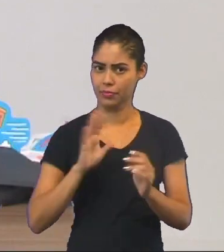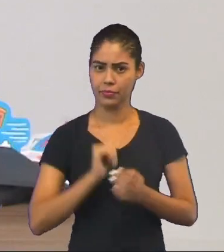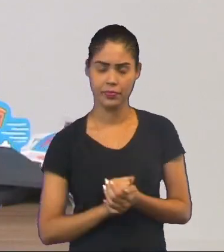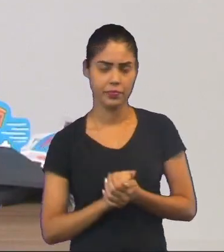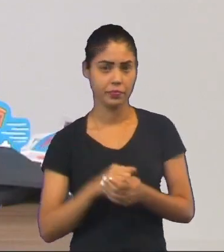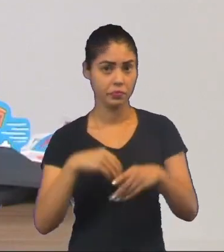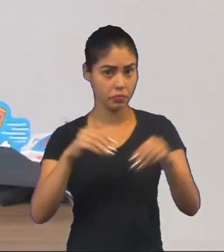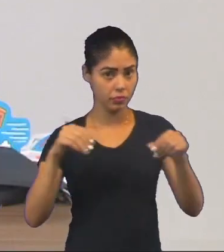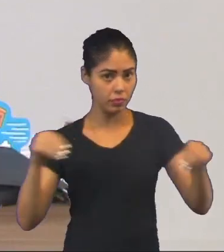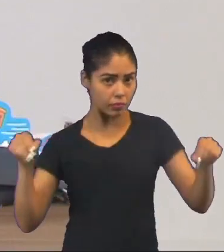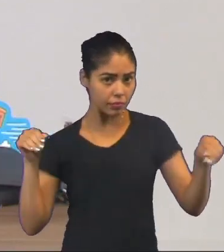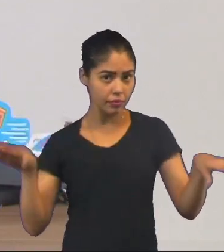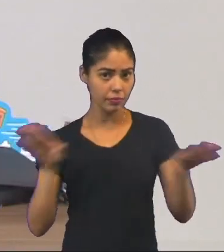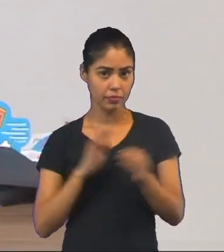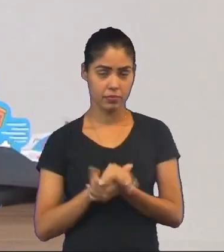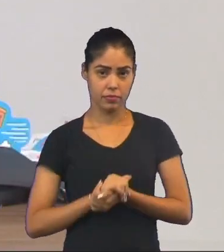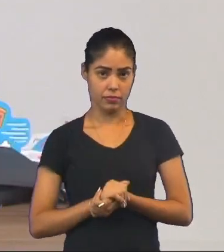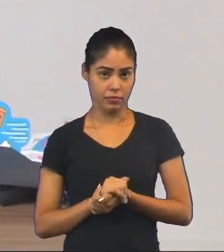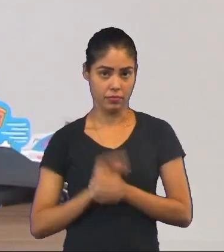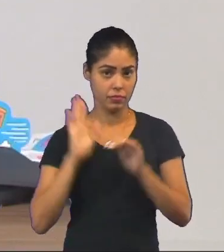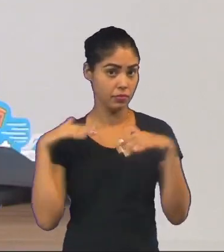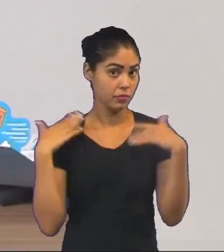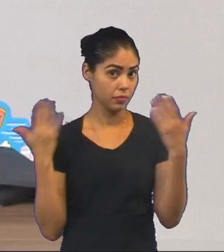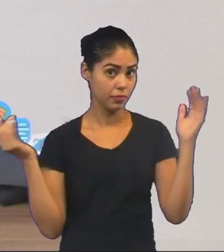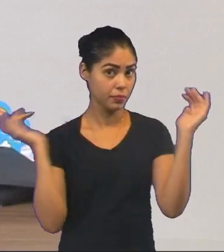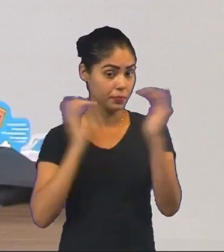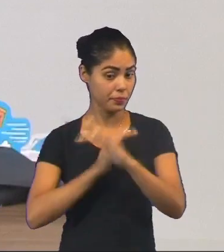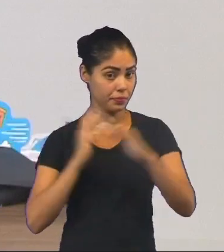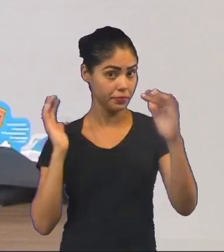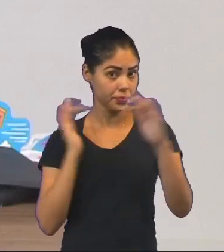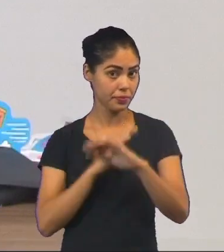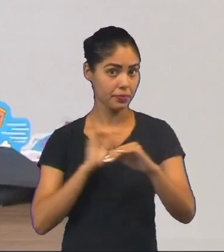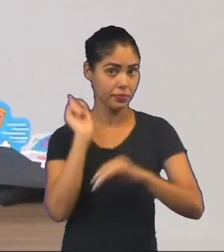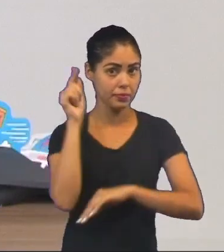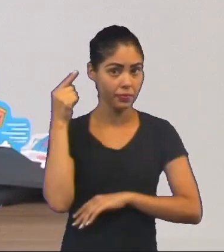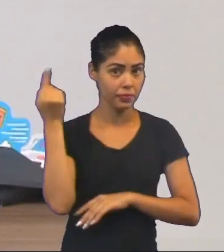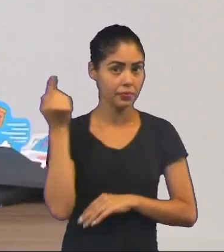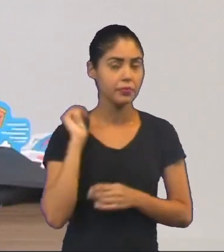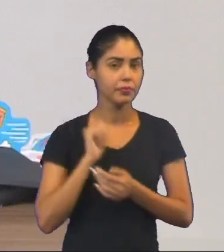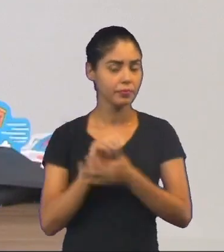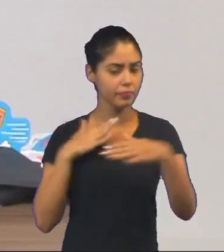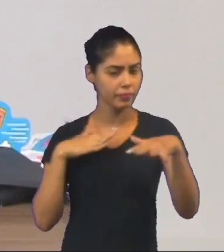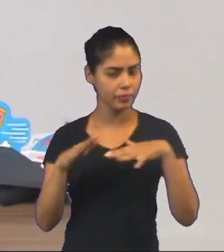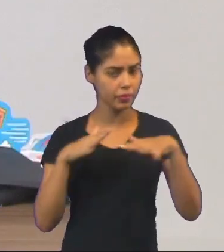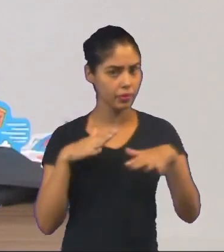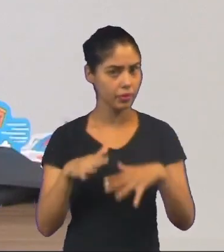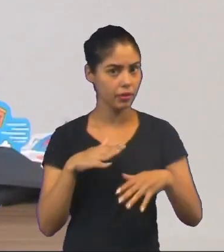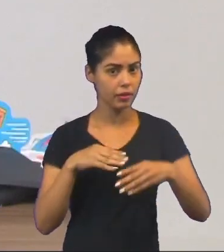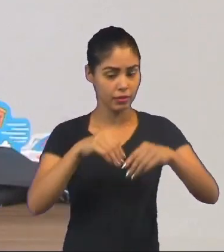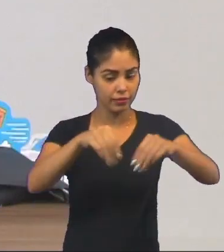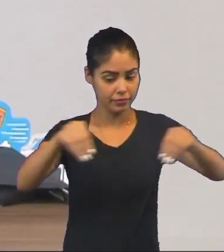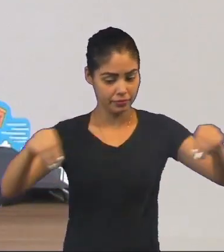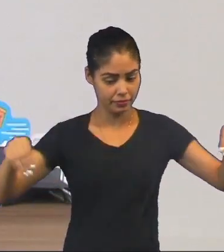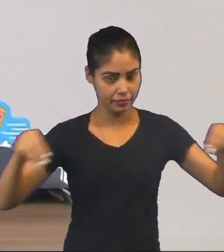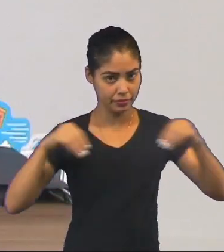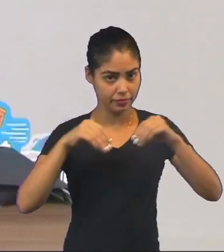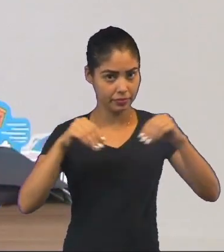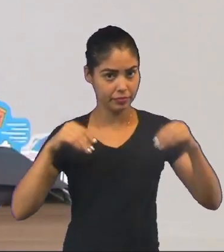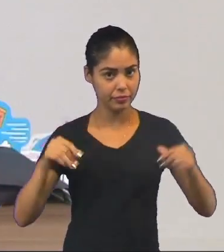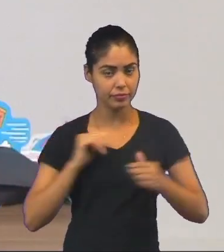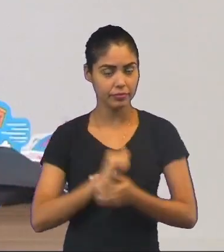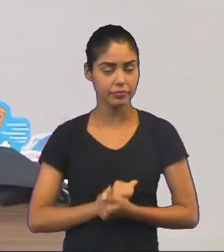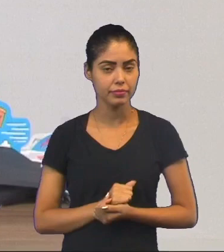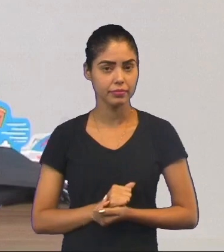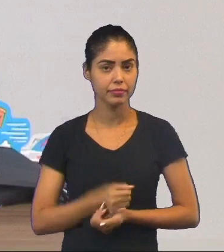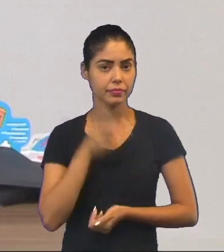transporte terrestres? Os meios de transporte terrestres são aqueles que eles se movimentam na terra, isso